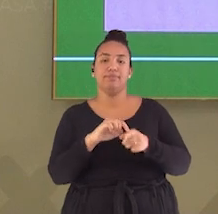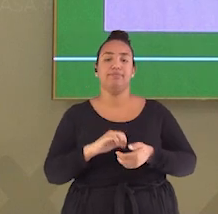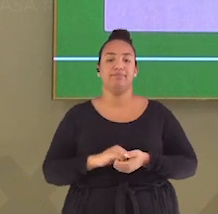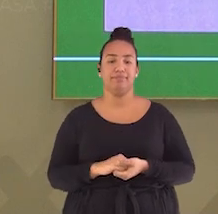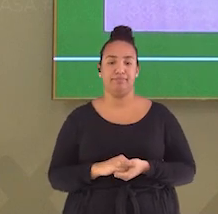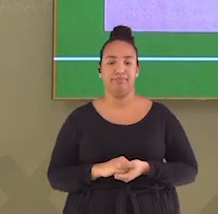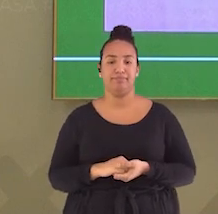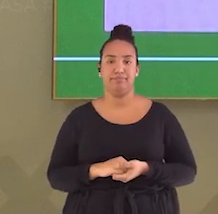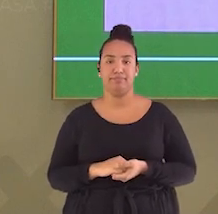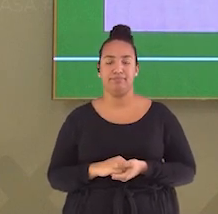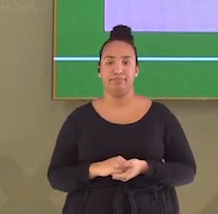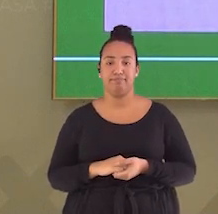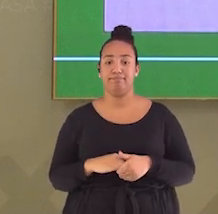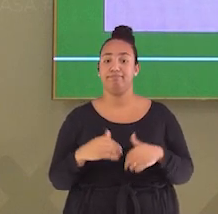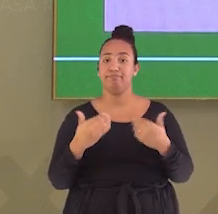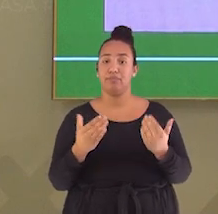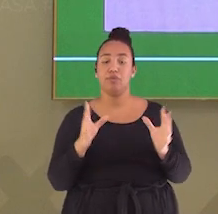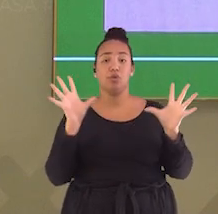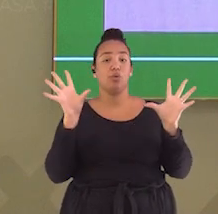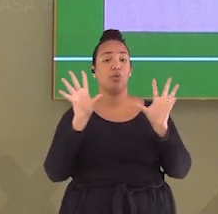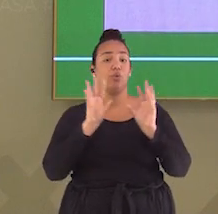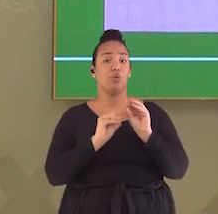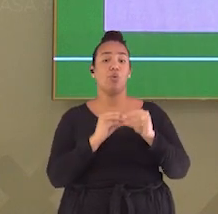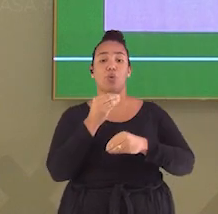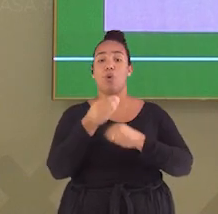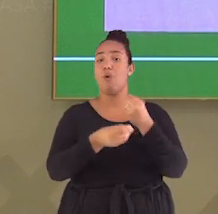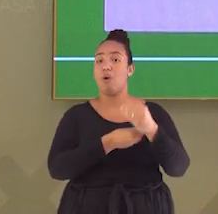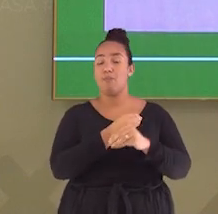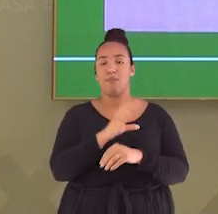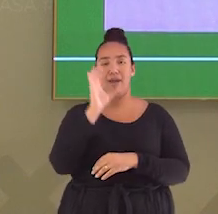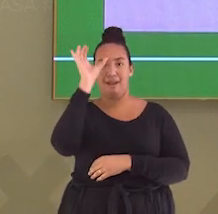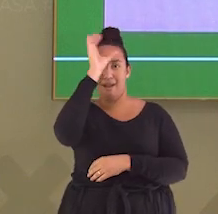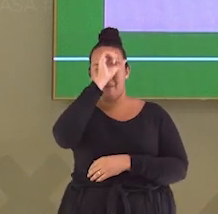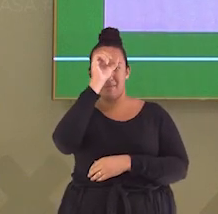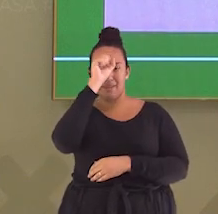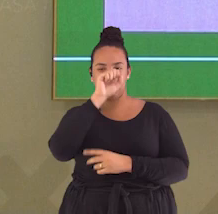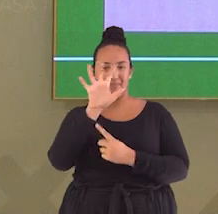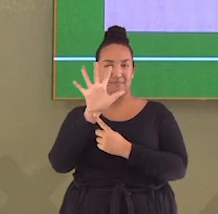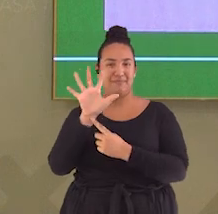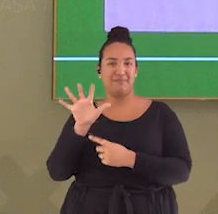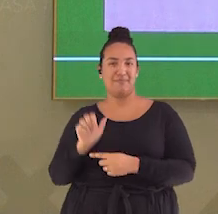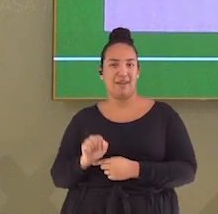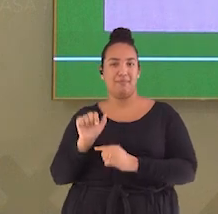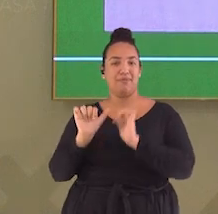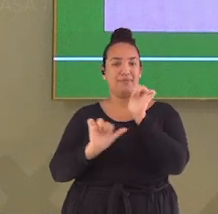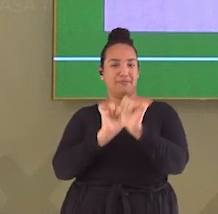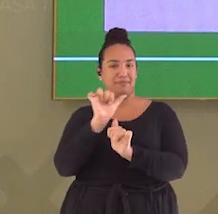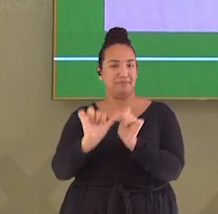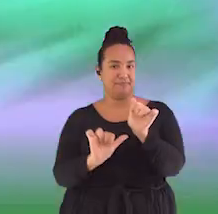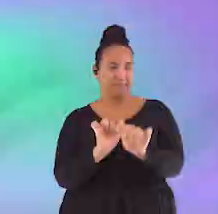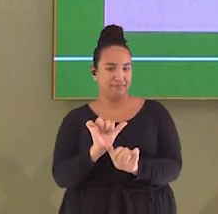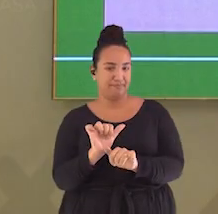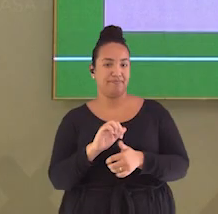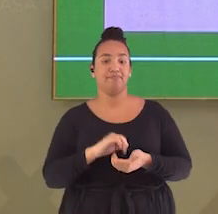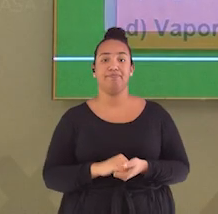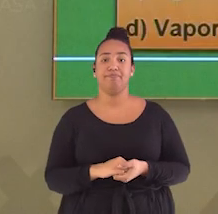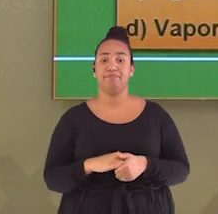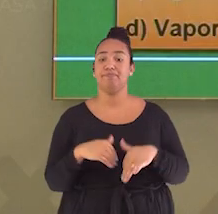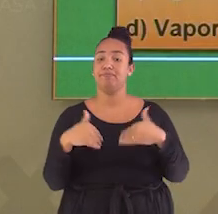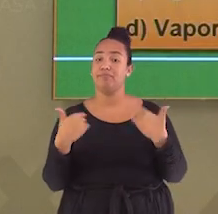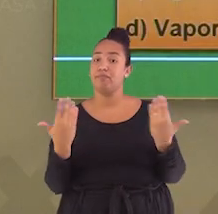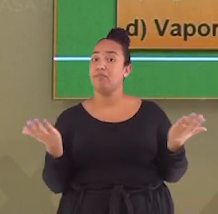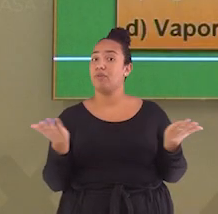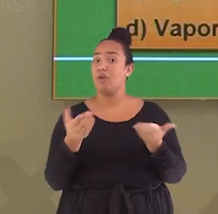ou aquecimento. E concluímos tudo isso aprendendo com aquele mapa de transformação. E agora